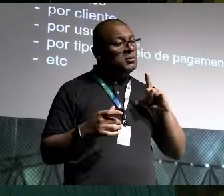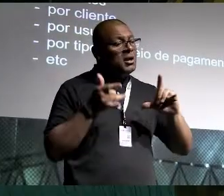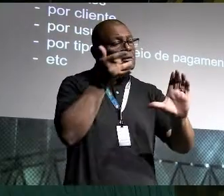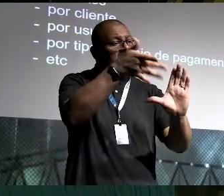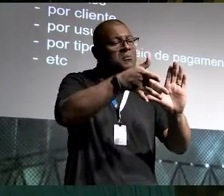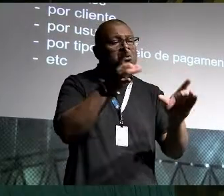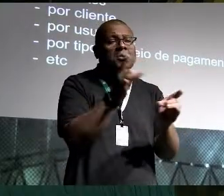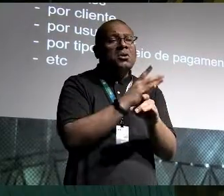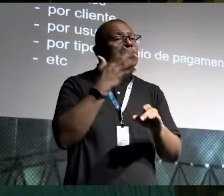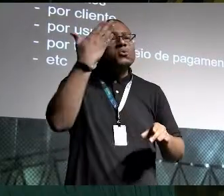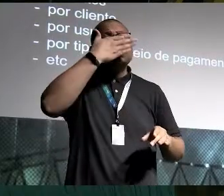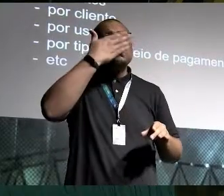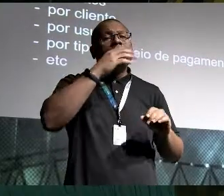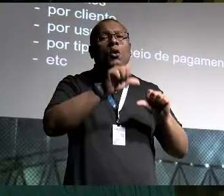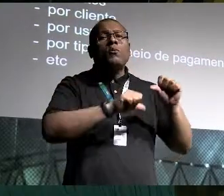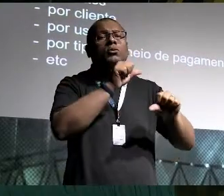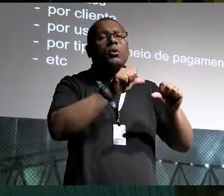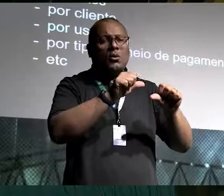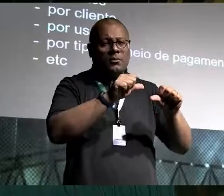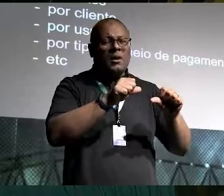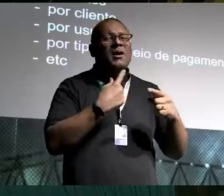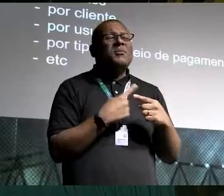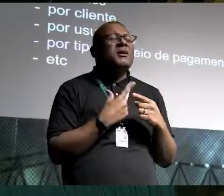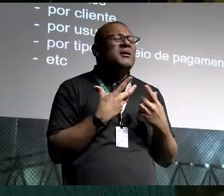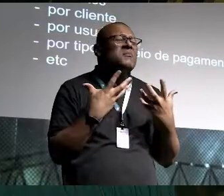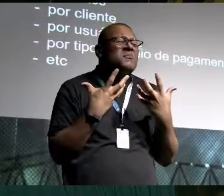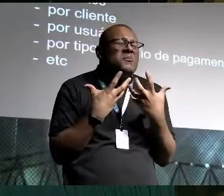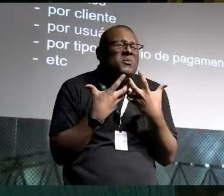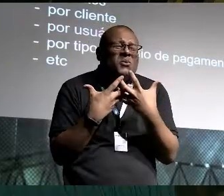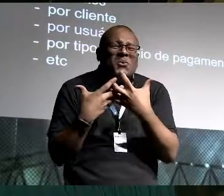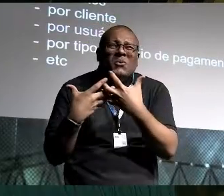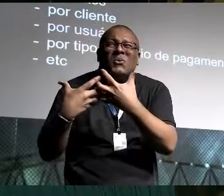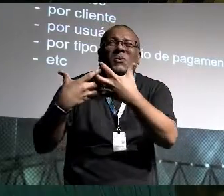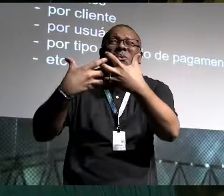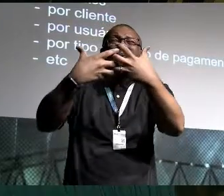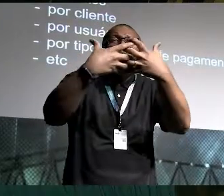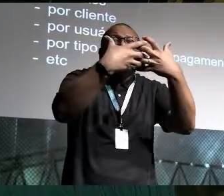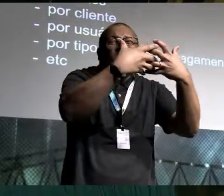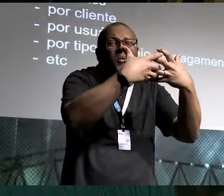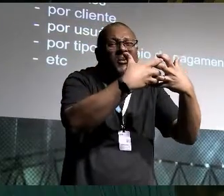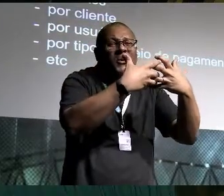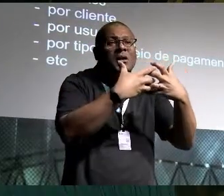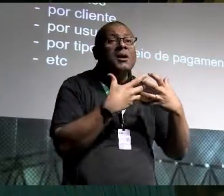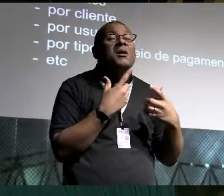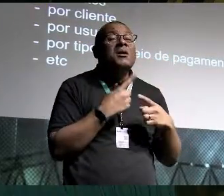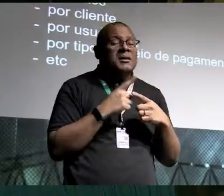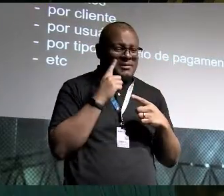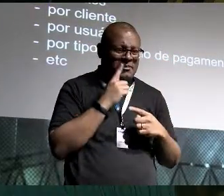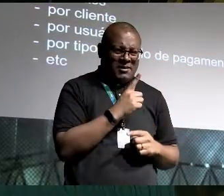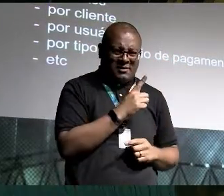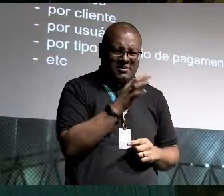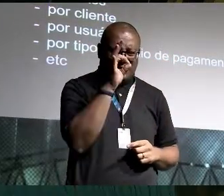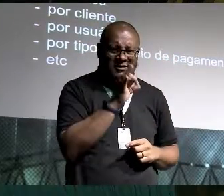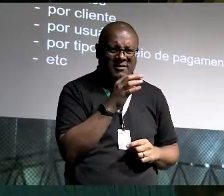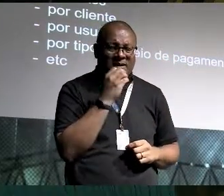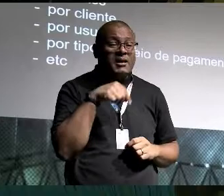você... Assim, como a gente trabalha com bastante integrações, a gente nunca sabe se aquilo vai estar 100% redondo ou não.